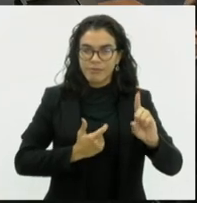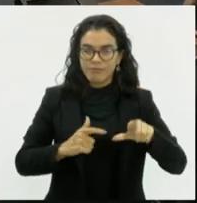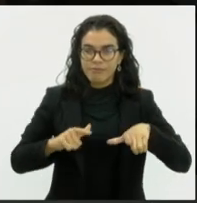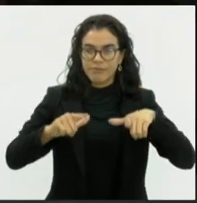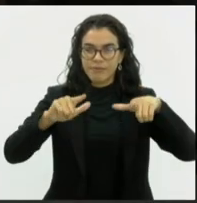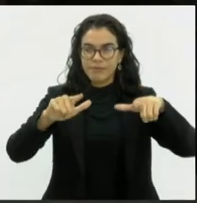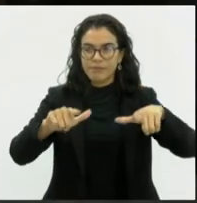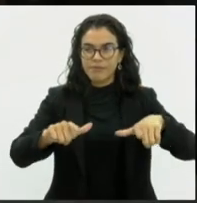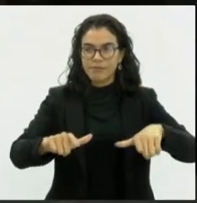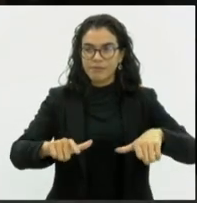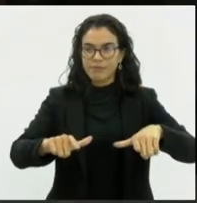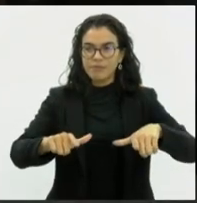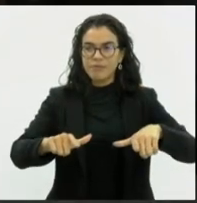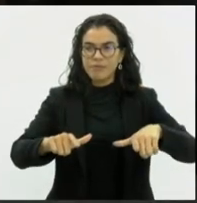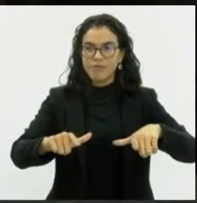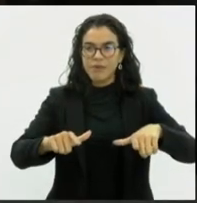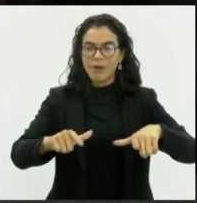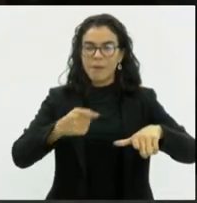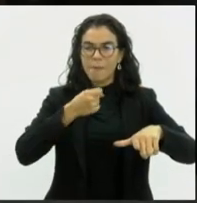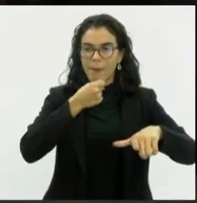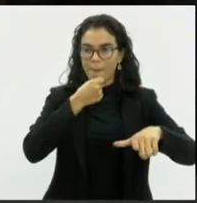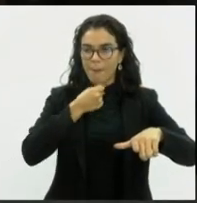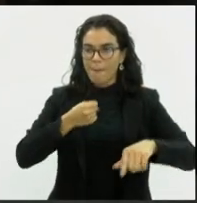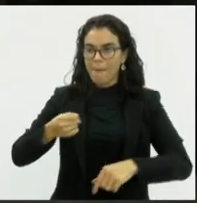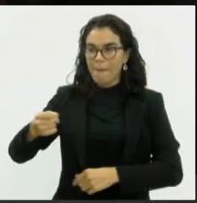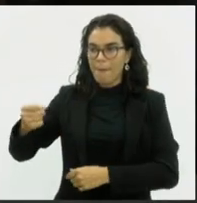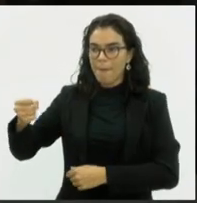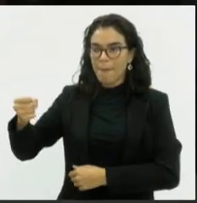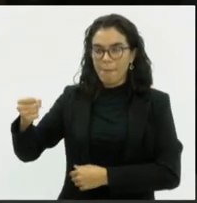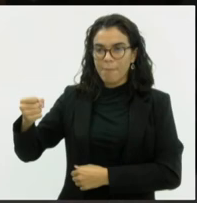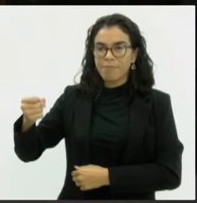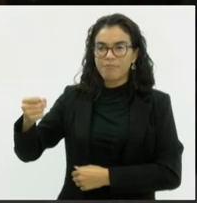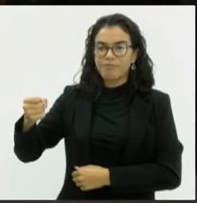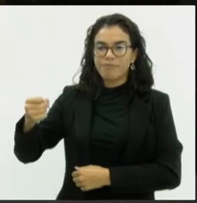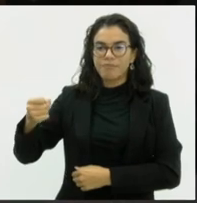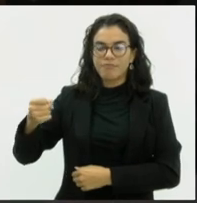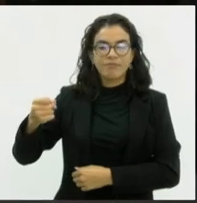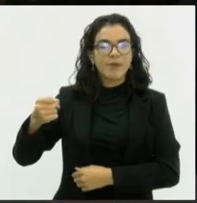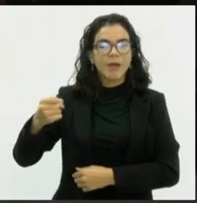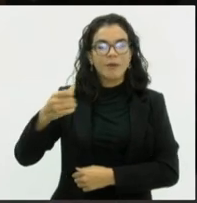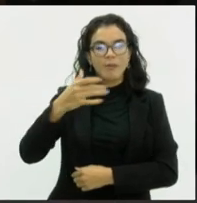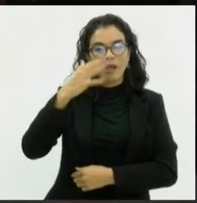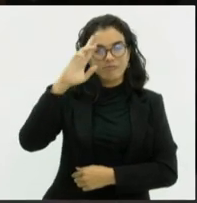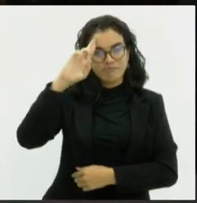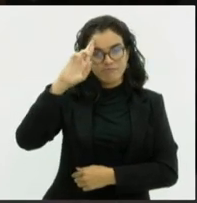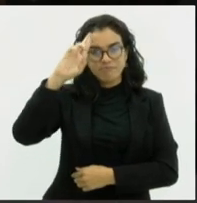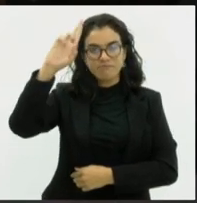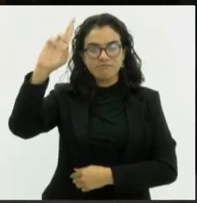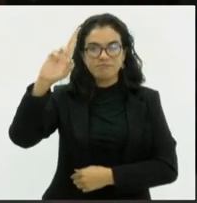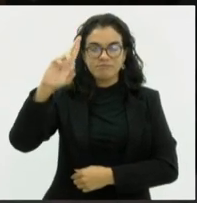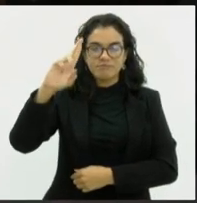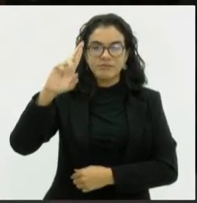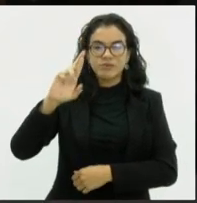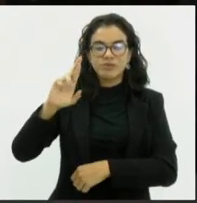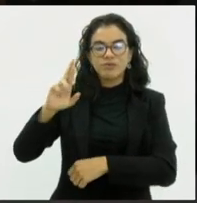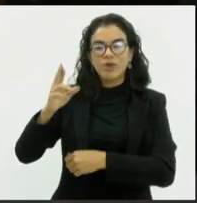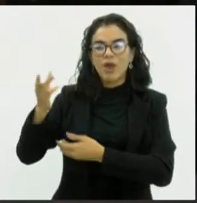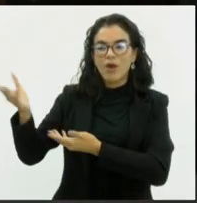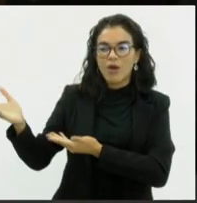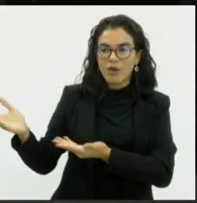honrarias. Passo a palavra para o nosso mestre de cerimonial, que fará as